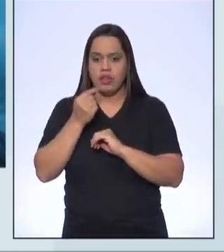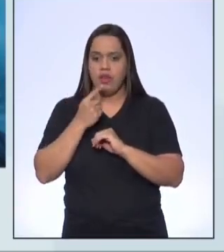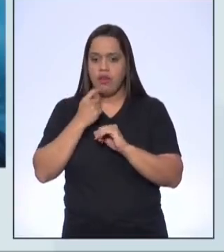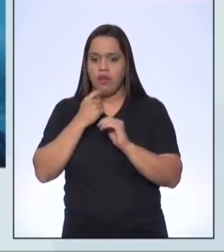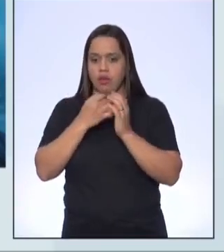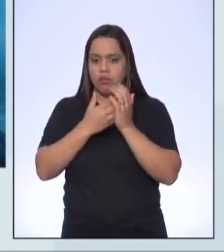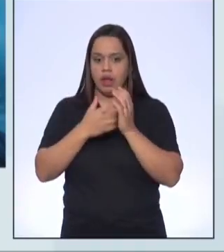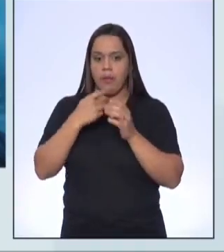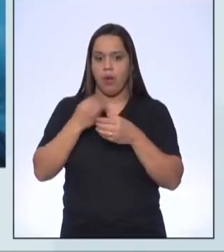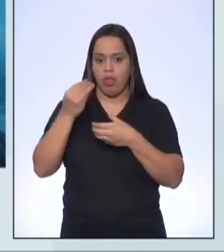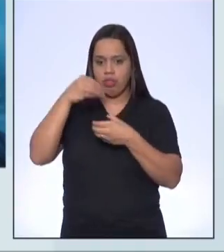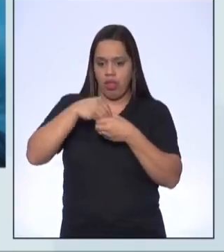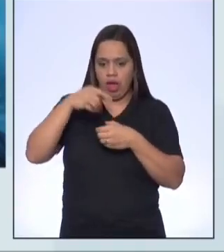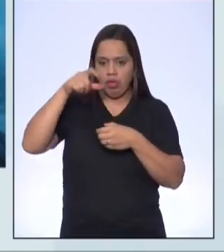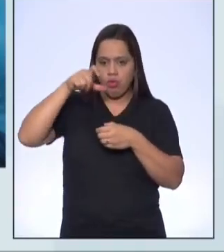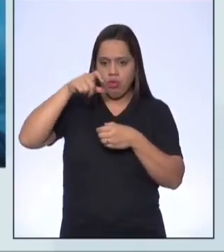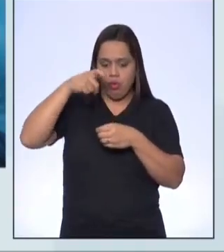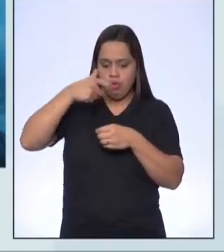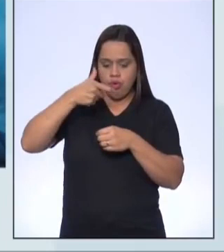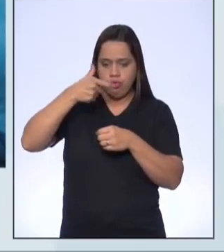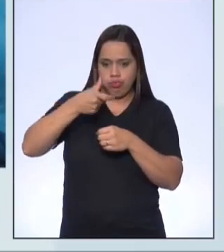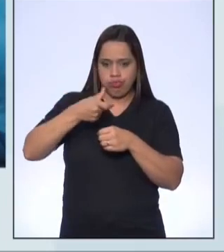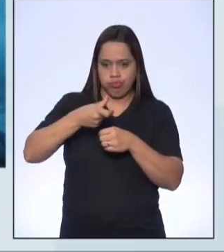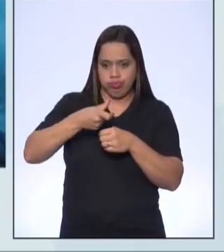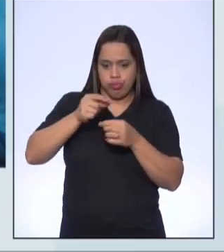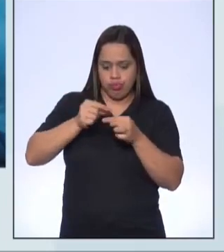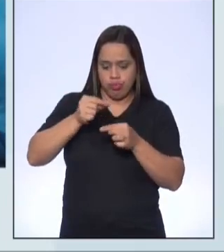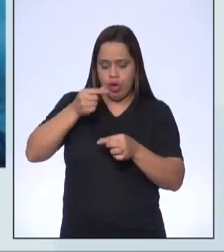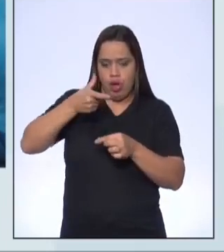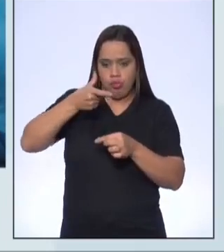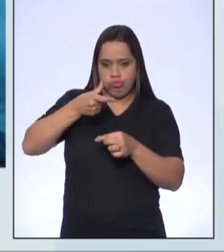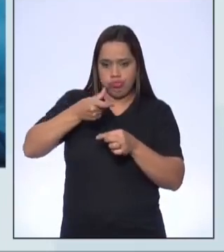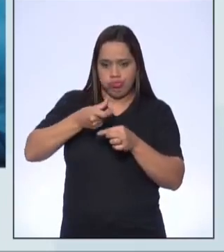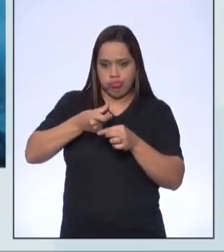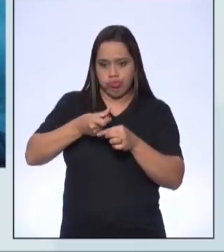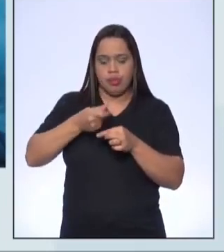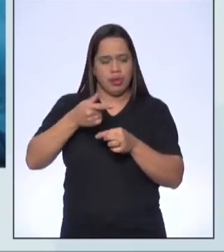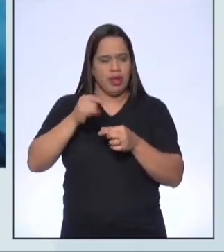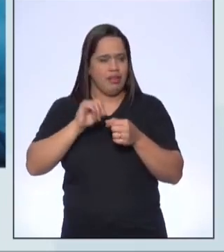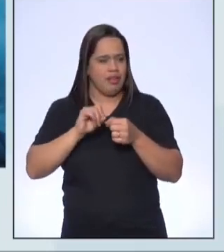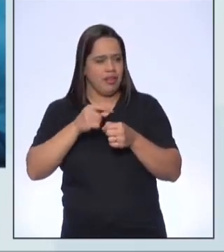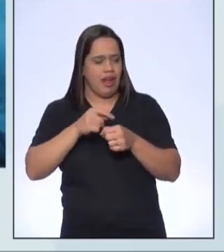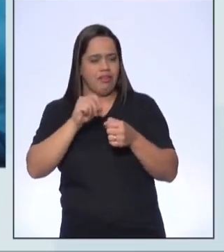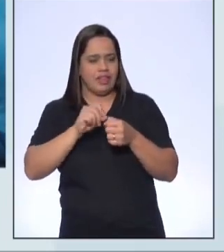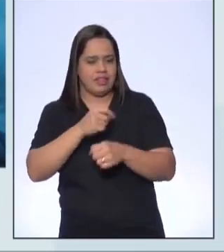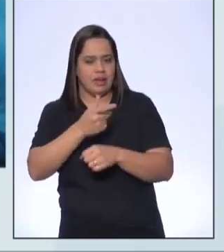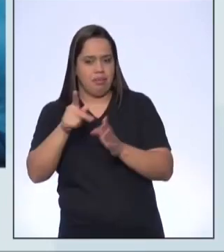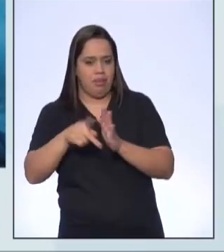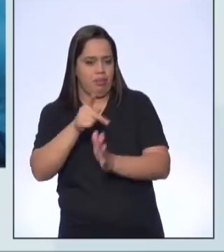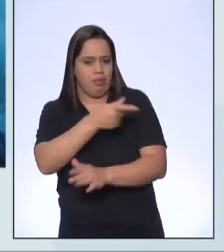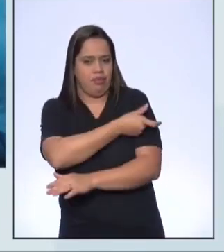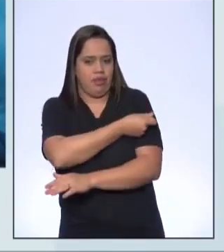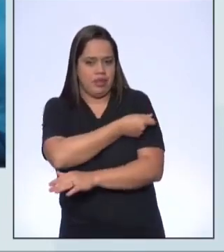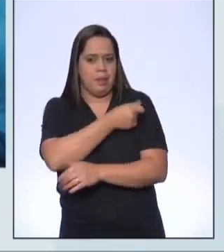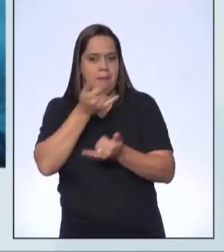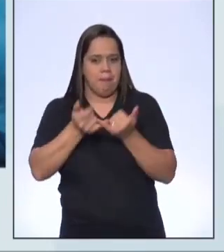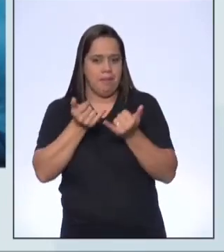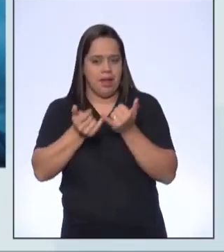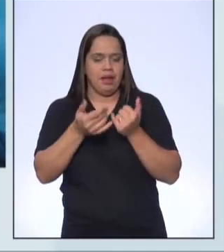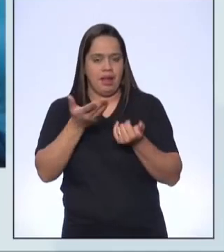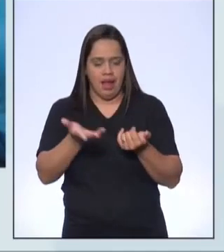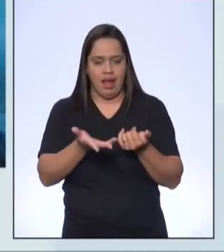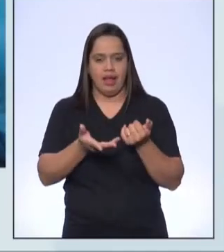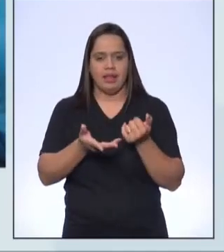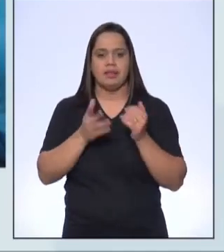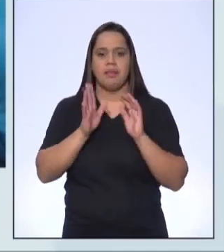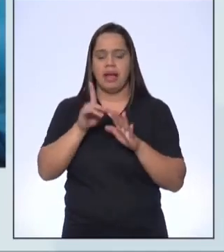está errado, porque realmente tem o tubinho ali, dá a impressão, quando a gente toma vacina, não aparece o tubinho, dá a impressão de que seja uma vacina